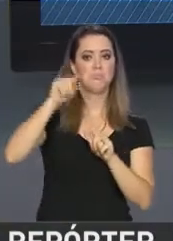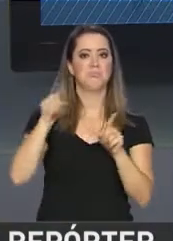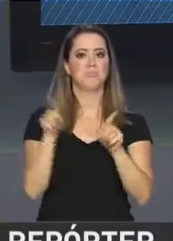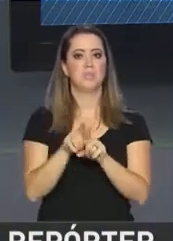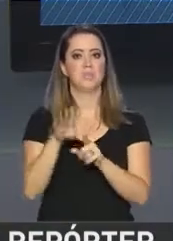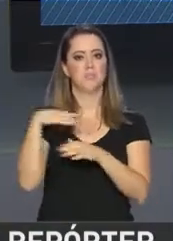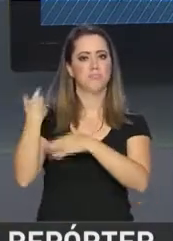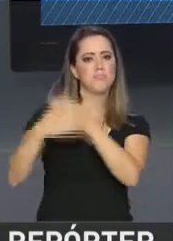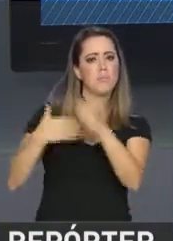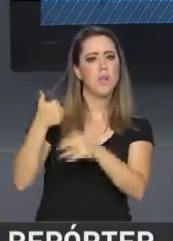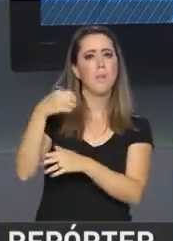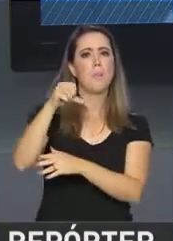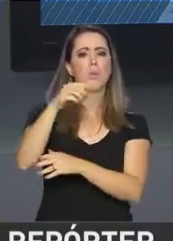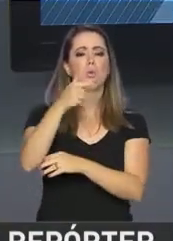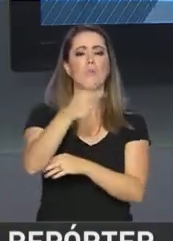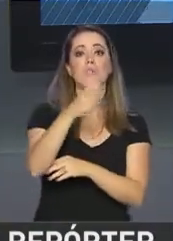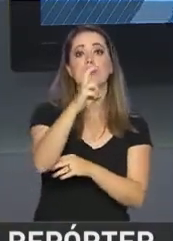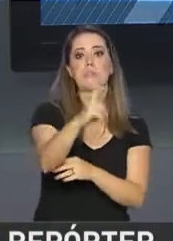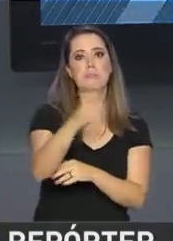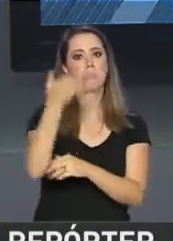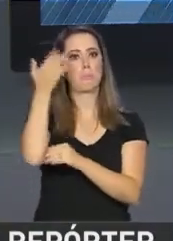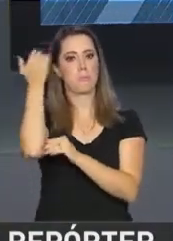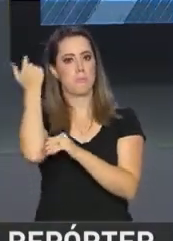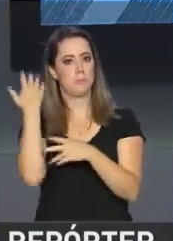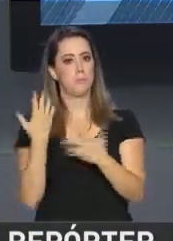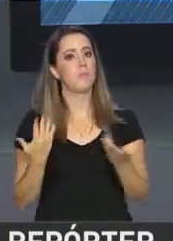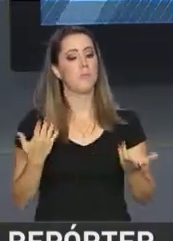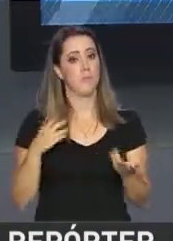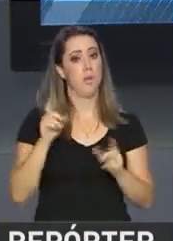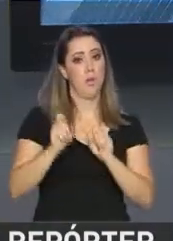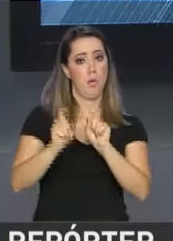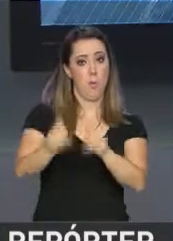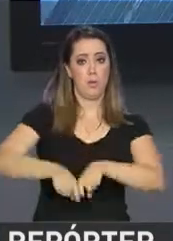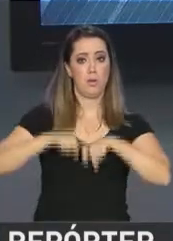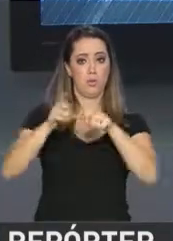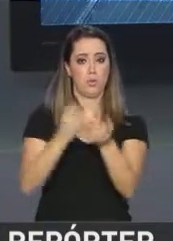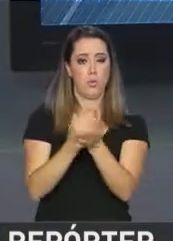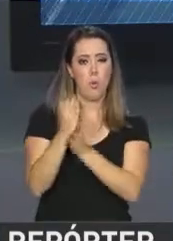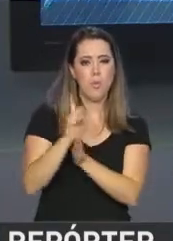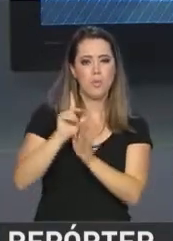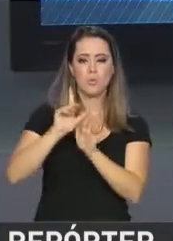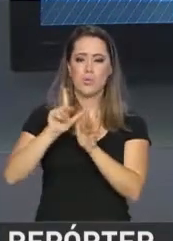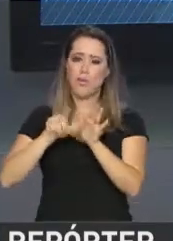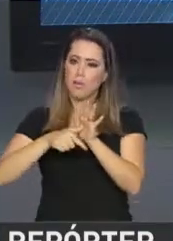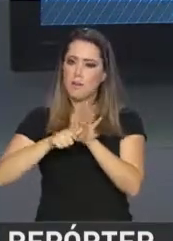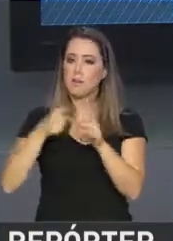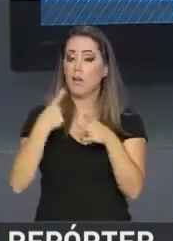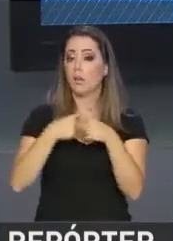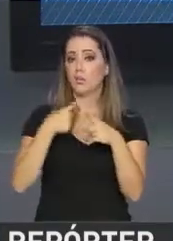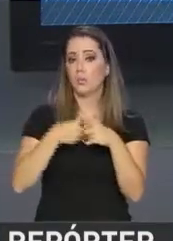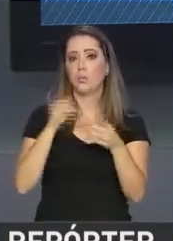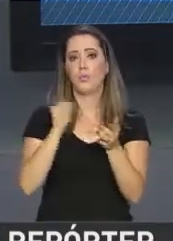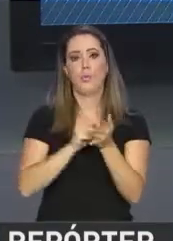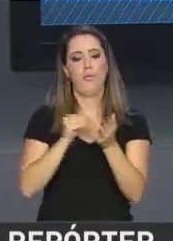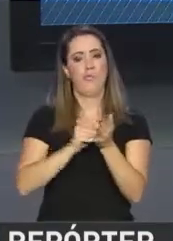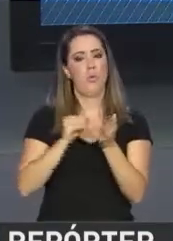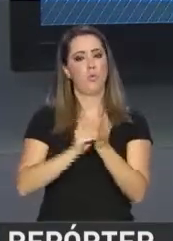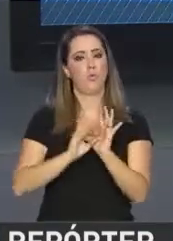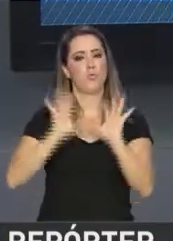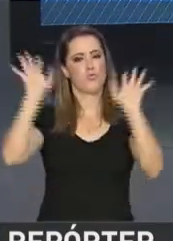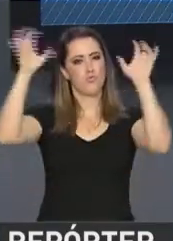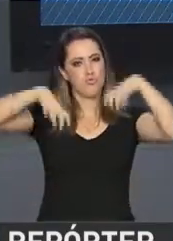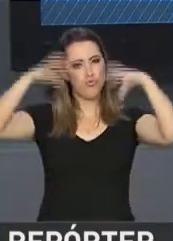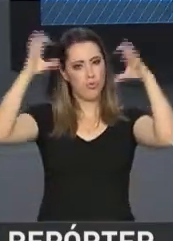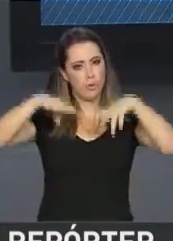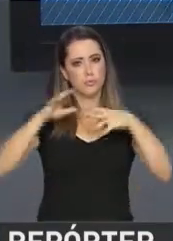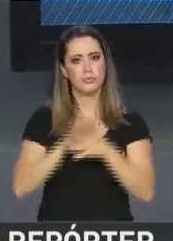em 1975 o plantio da safra 2008 começou um pouco mais tarde em função do atraso do período